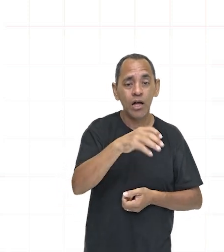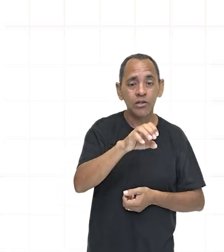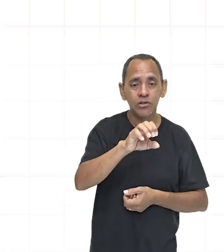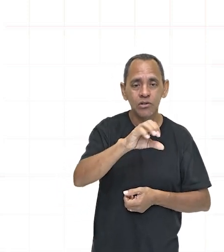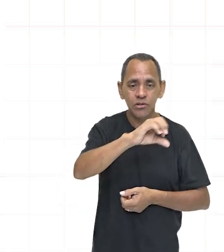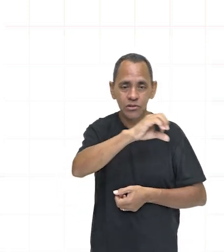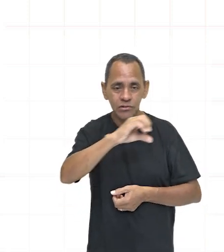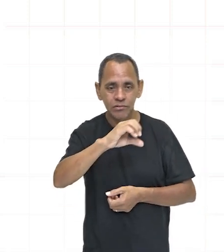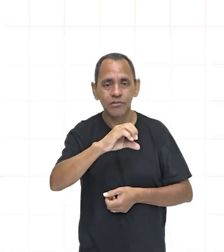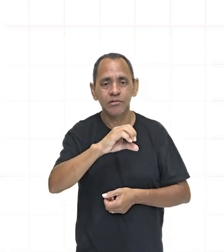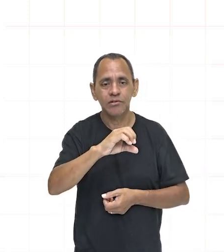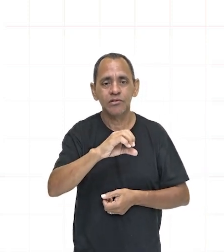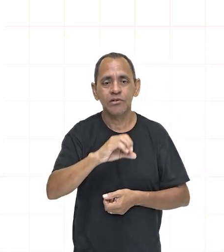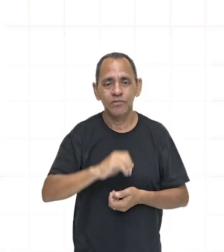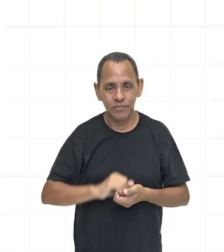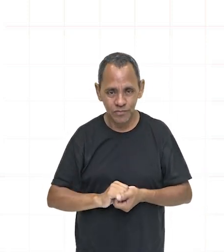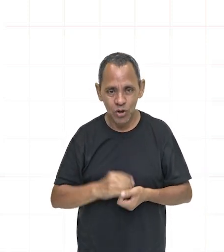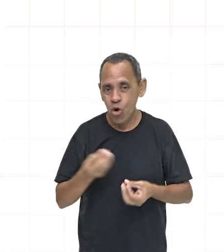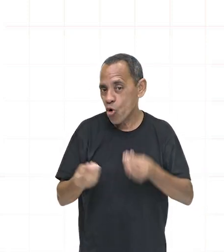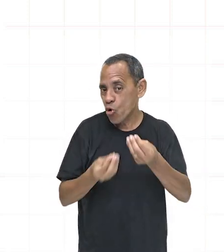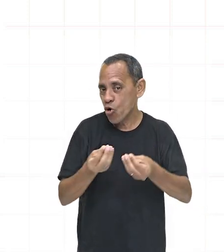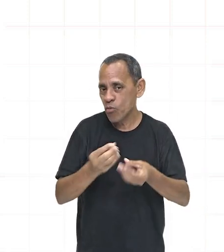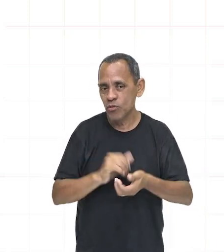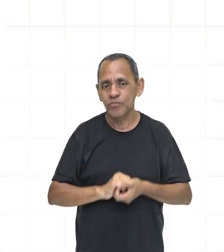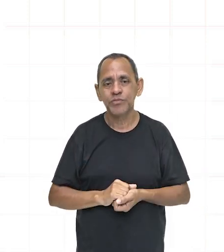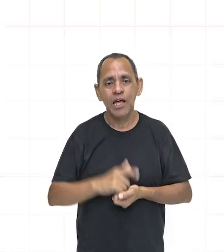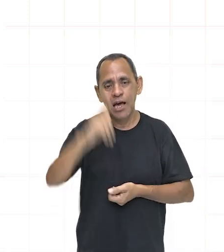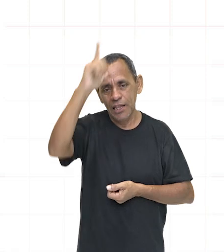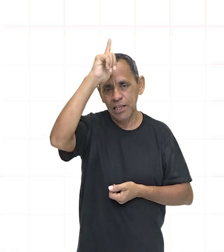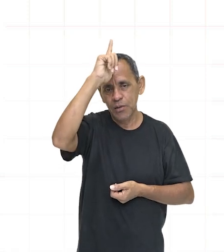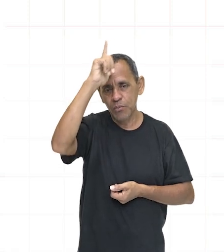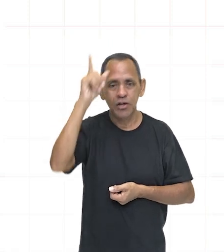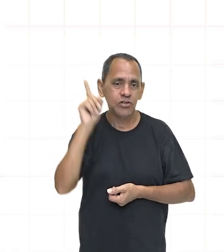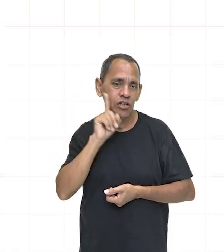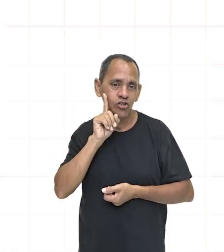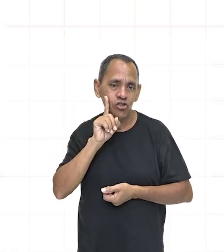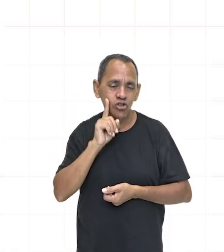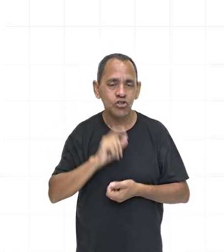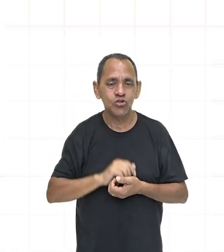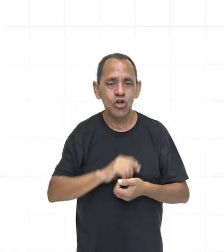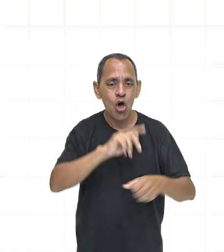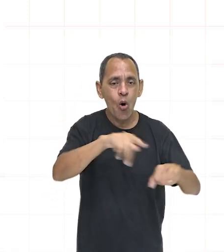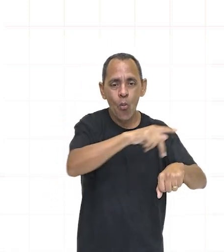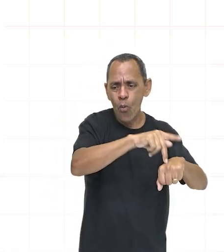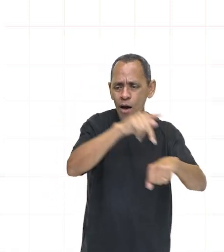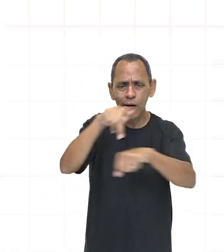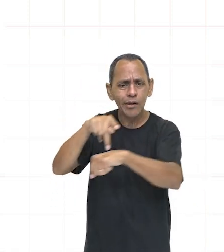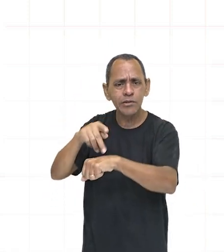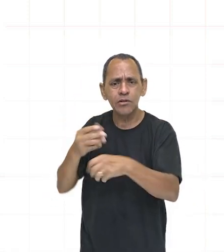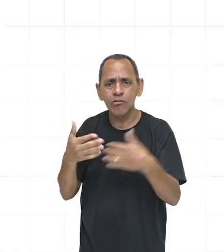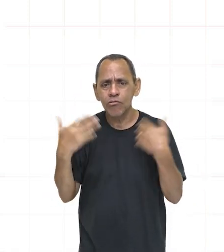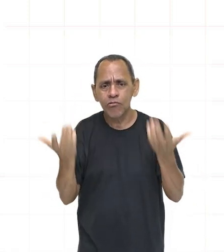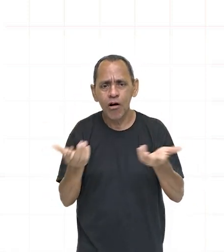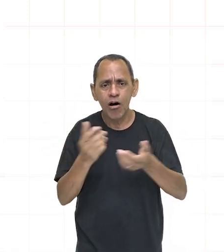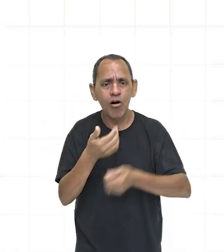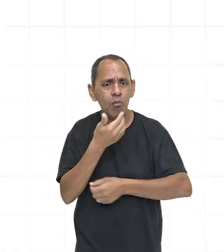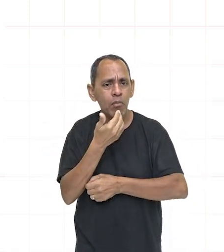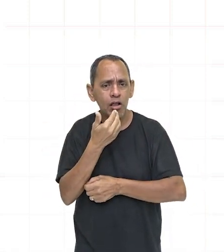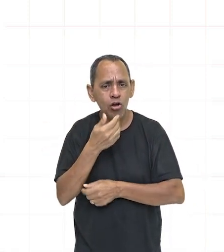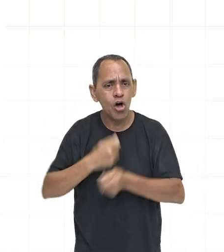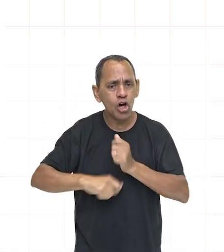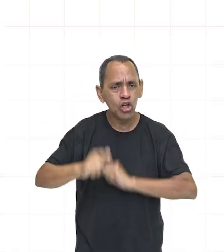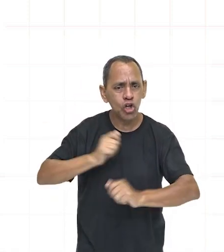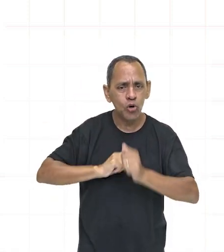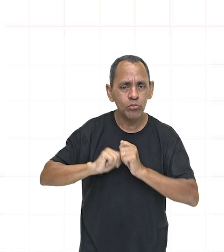caso? Vamos ter a Alemanha e os Estados Unidos. Qual desses dois países que a gente observa, né, que vai ter uma economia